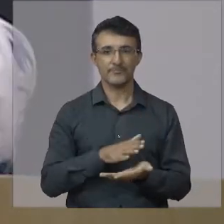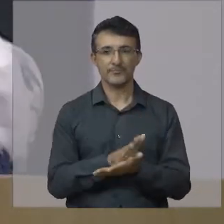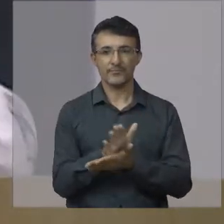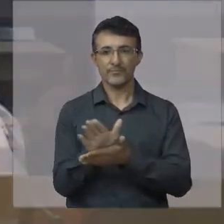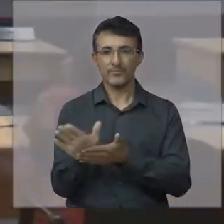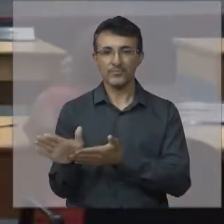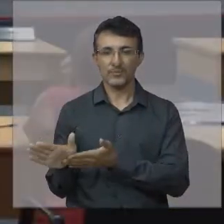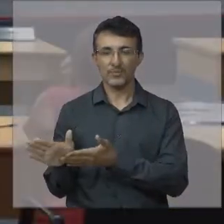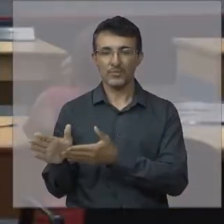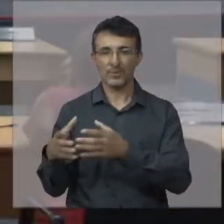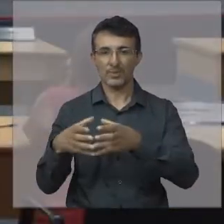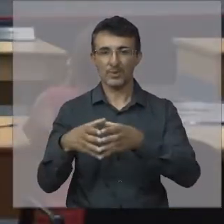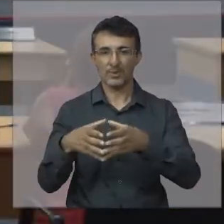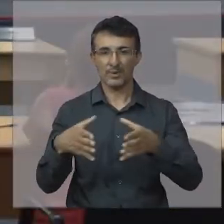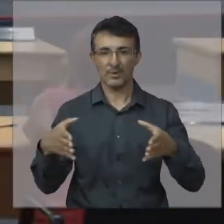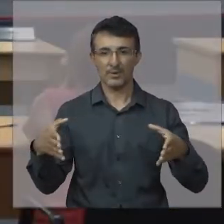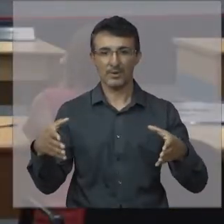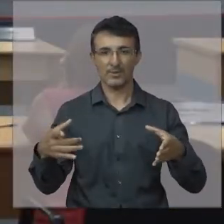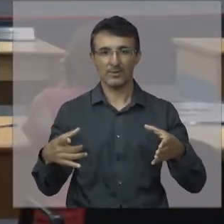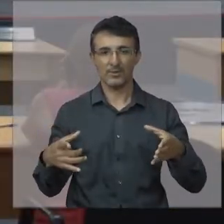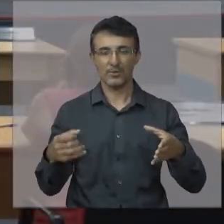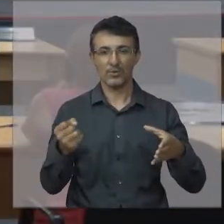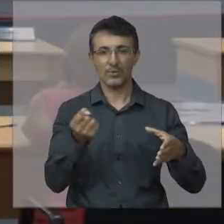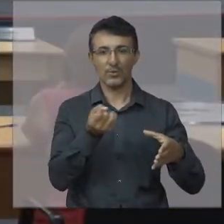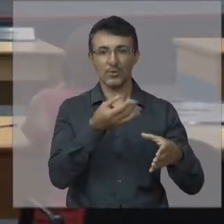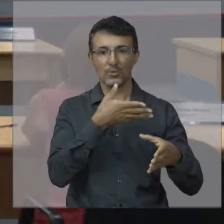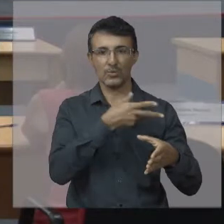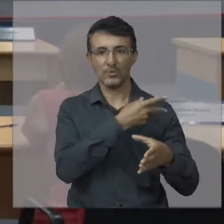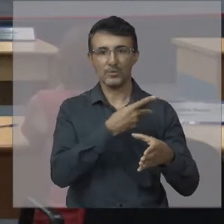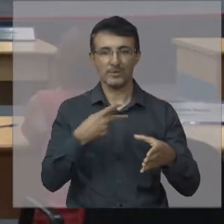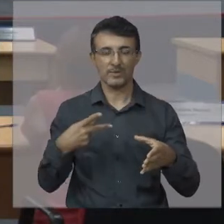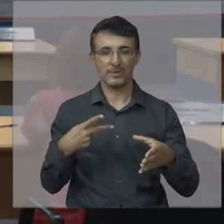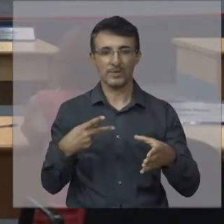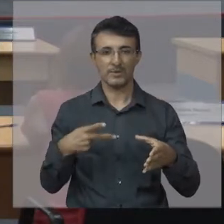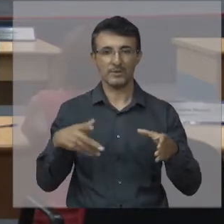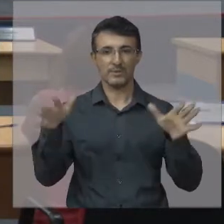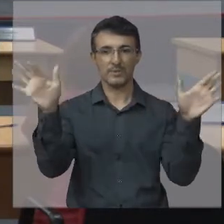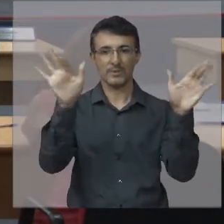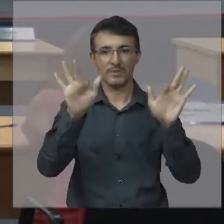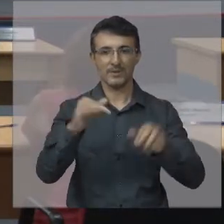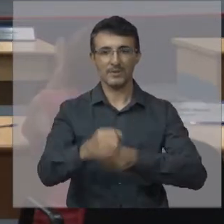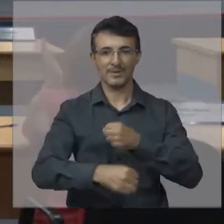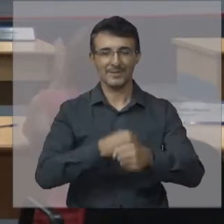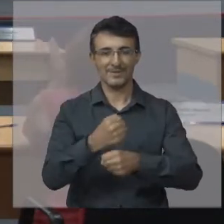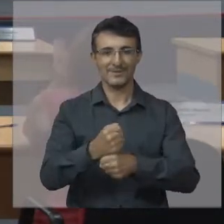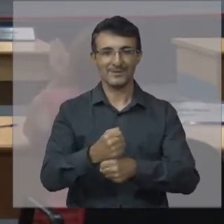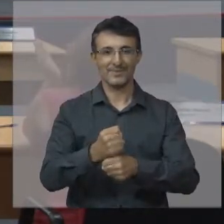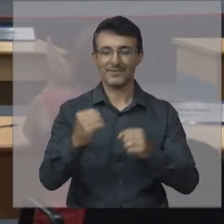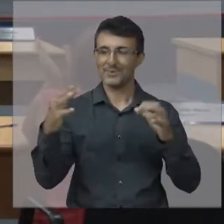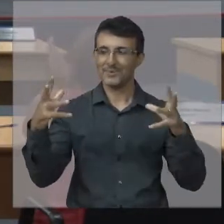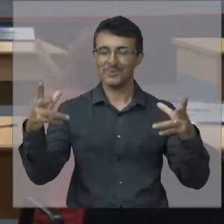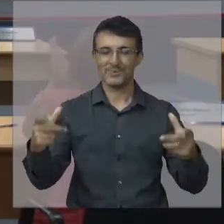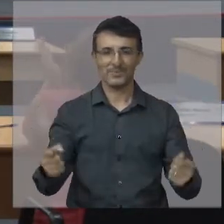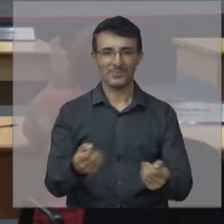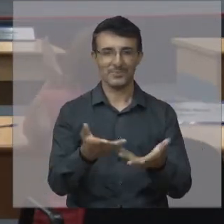presidente. Feliz ano novo a todos. Achou o papel? Vou deixar que eu me vejo.